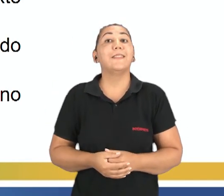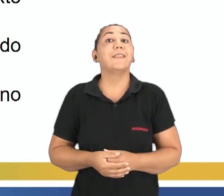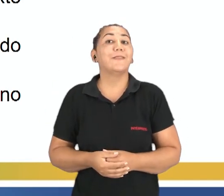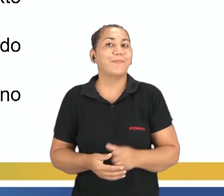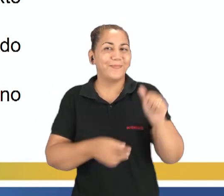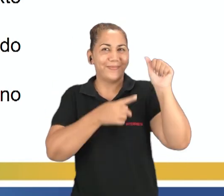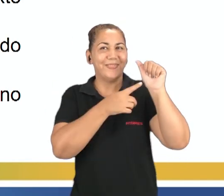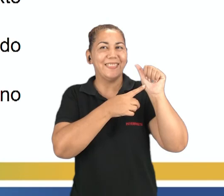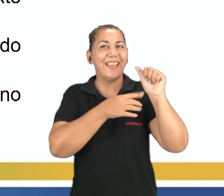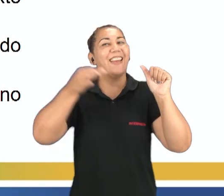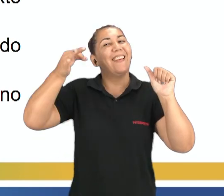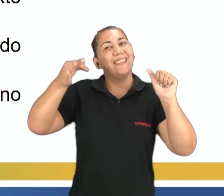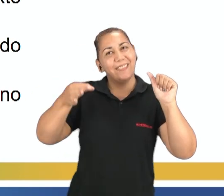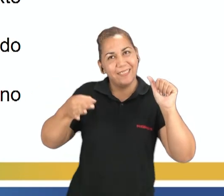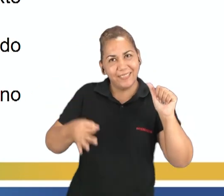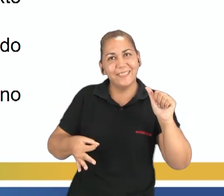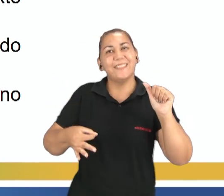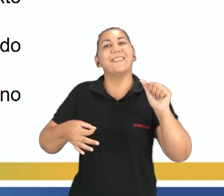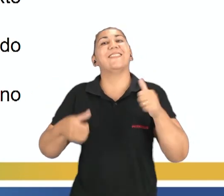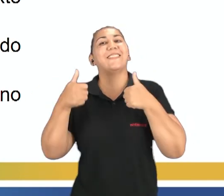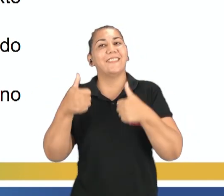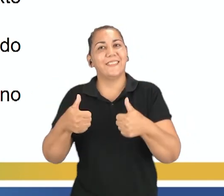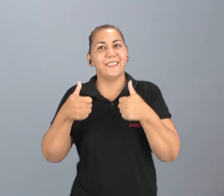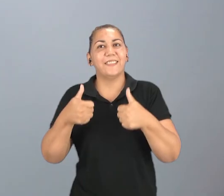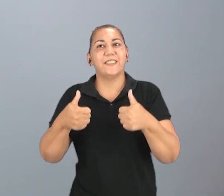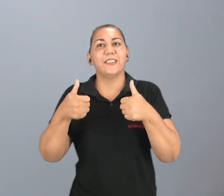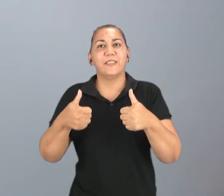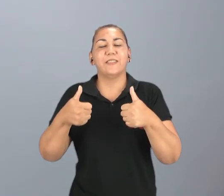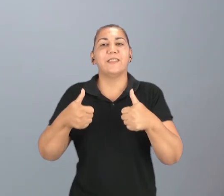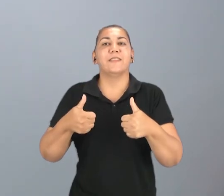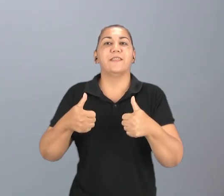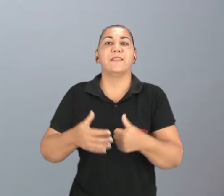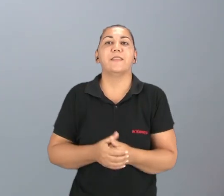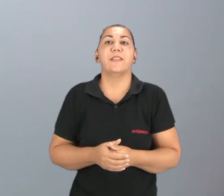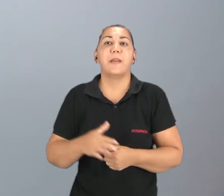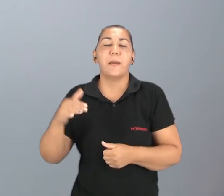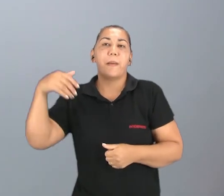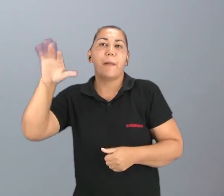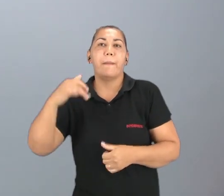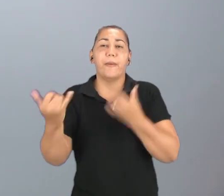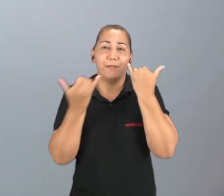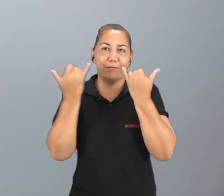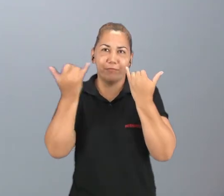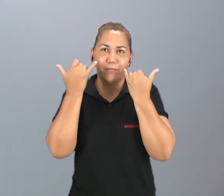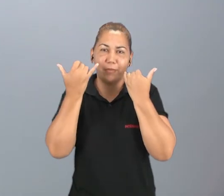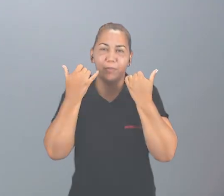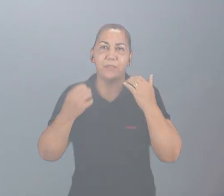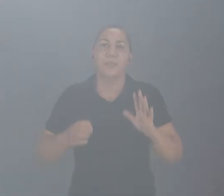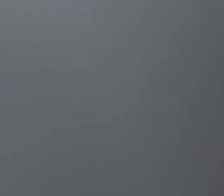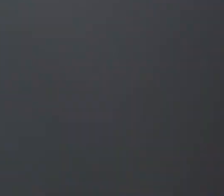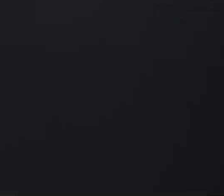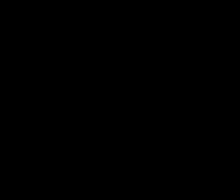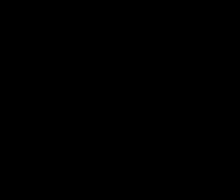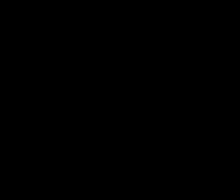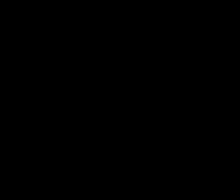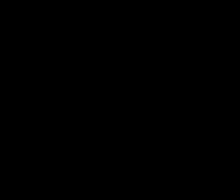letra A, né? Correto? É isso aí, gente. Mais alguma informação, acesse a plataforma Eduque.